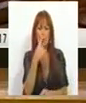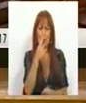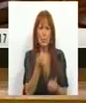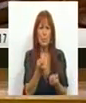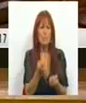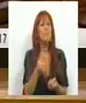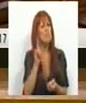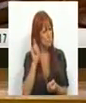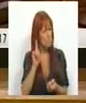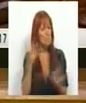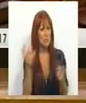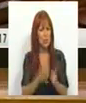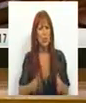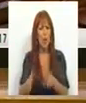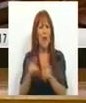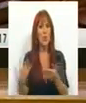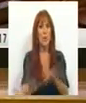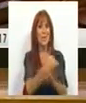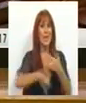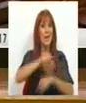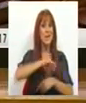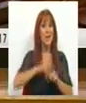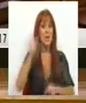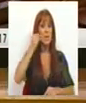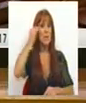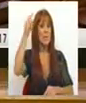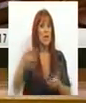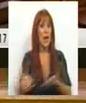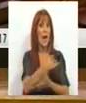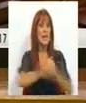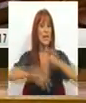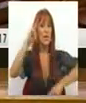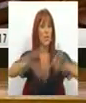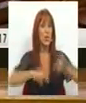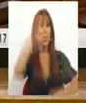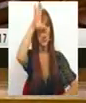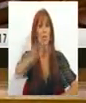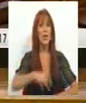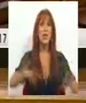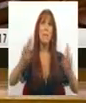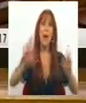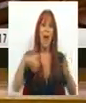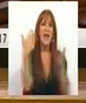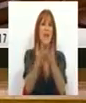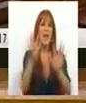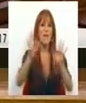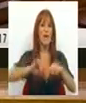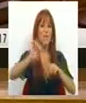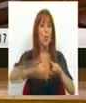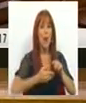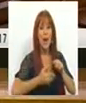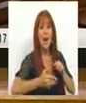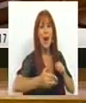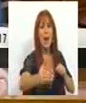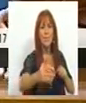muito considerável do lado da receita e, em particular, da receita fiscal, que o Governo espera até ao final deste